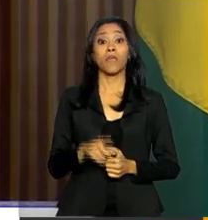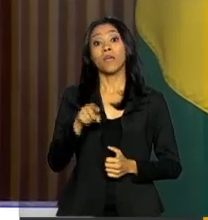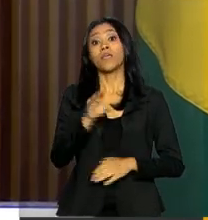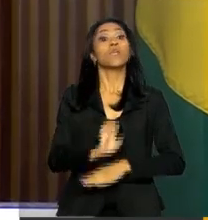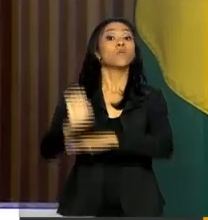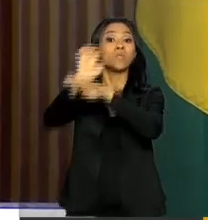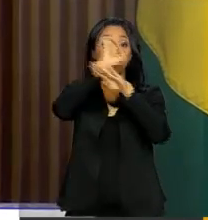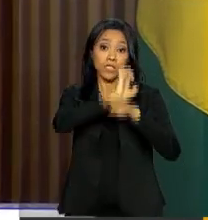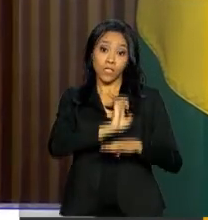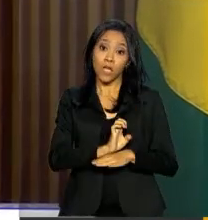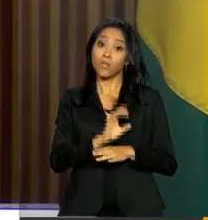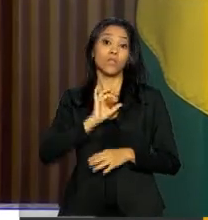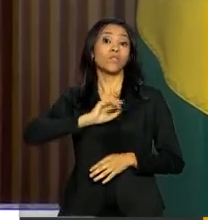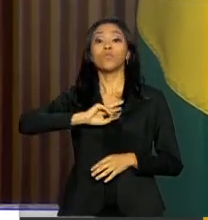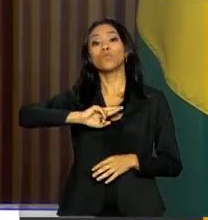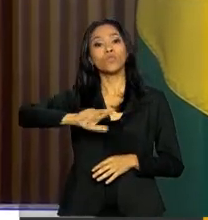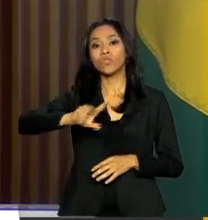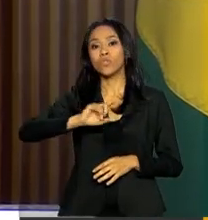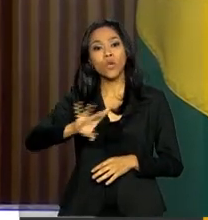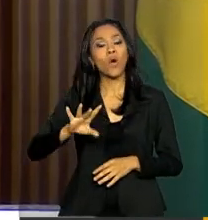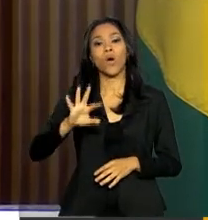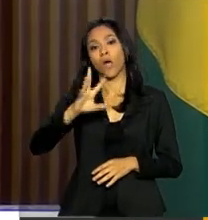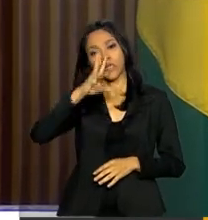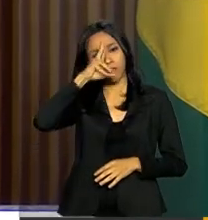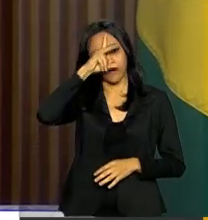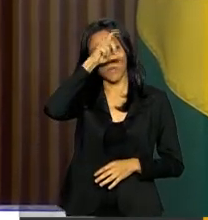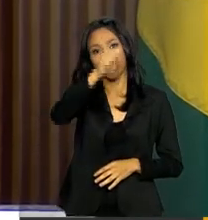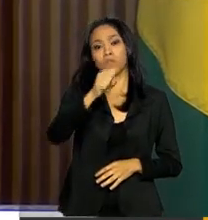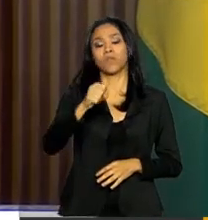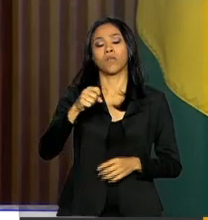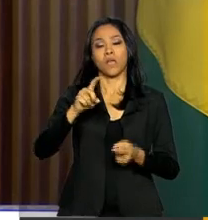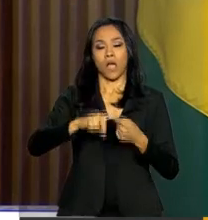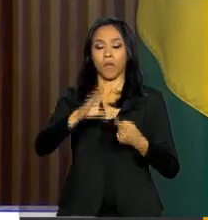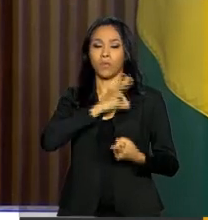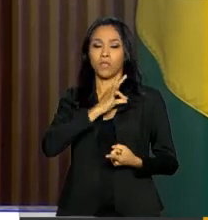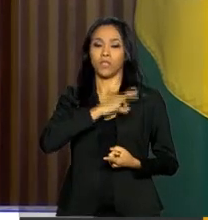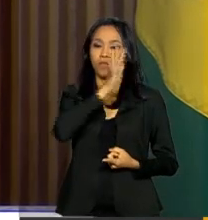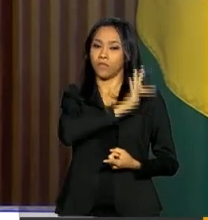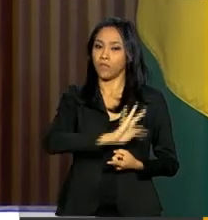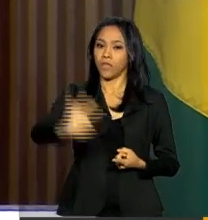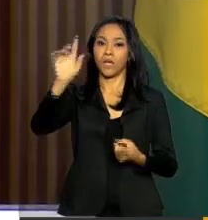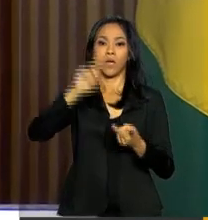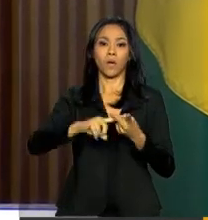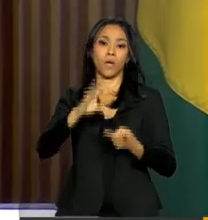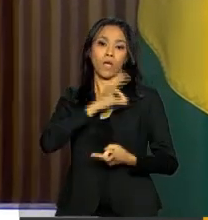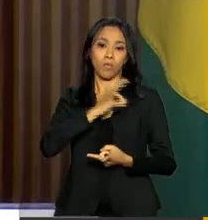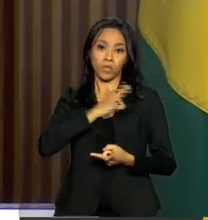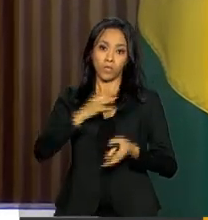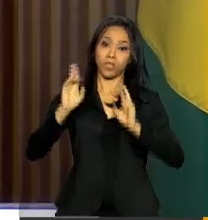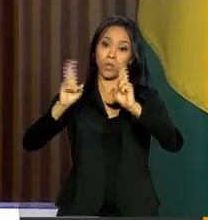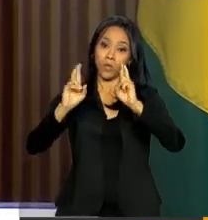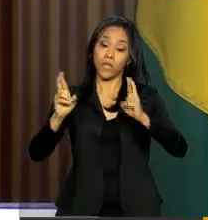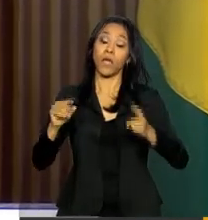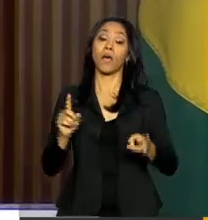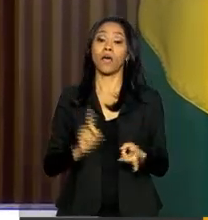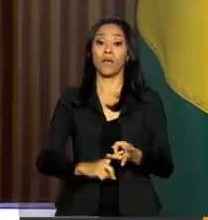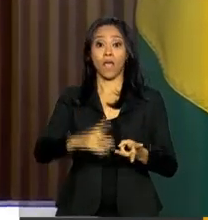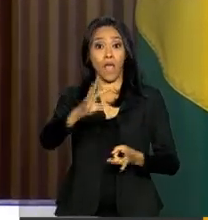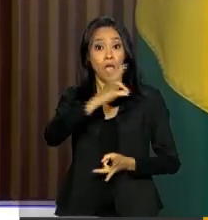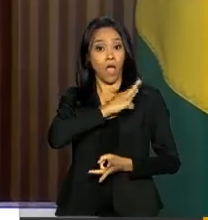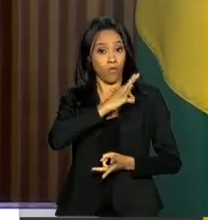não apenas as forças federais como polícia federal a polícia rodoviária federal a força nacional